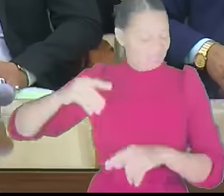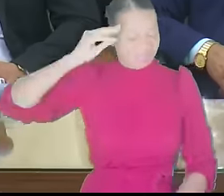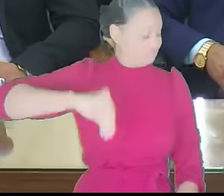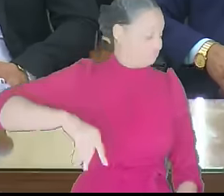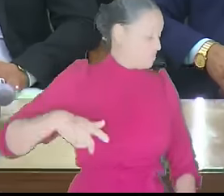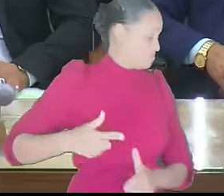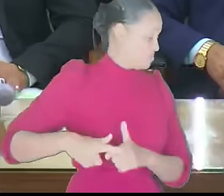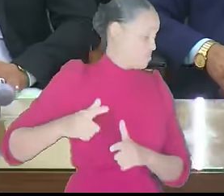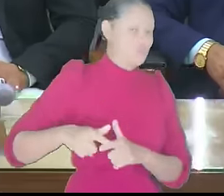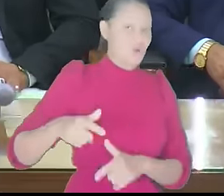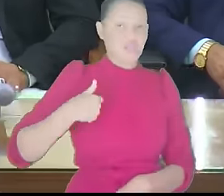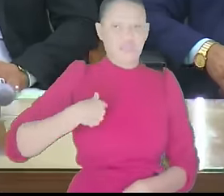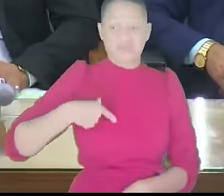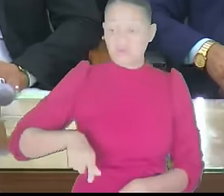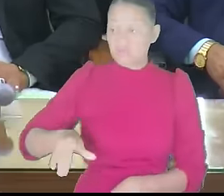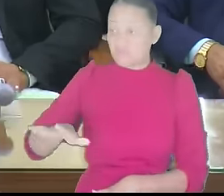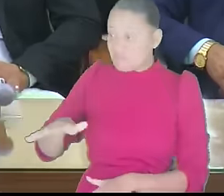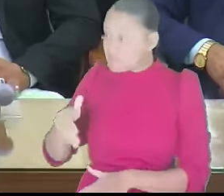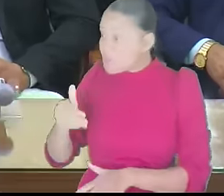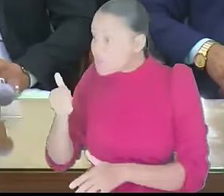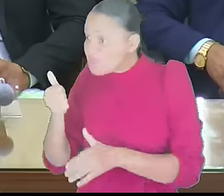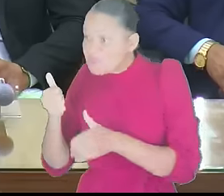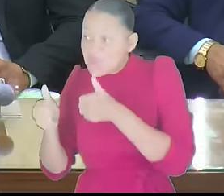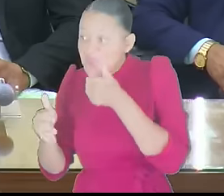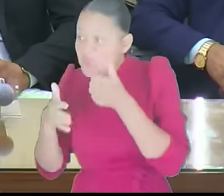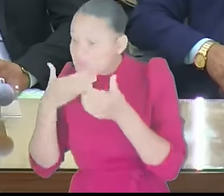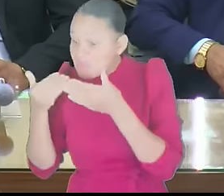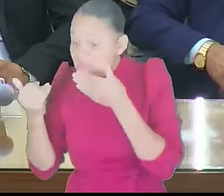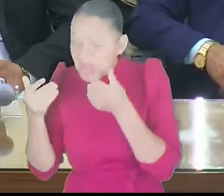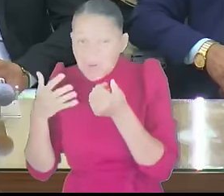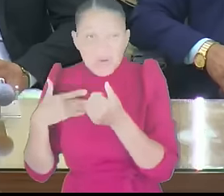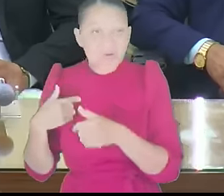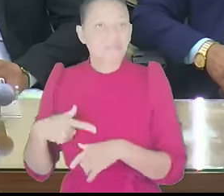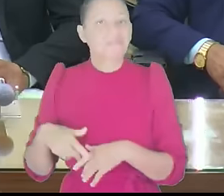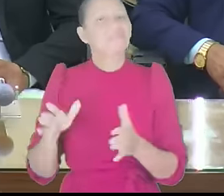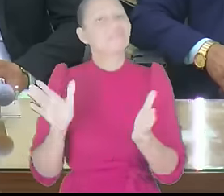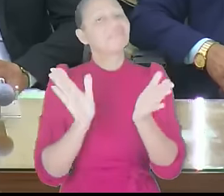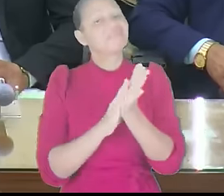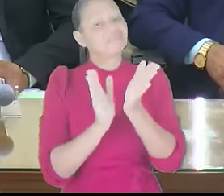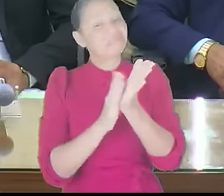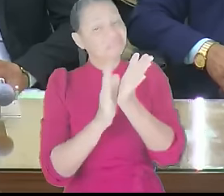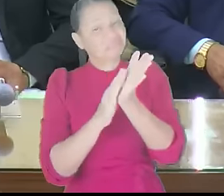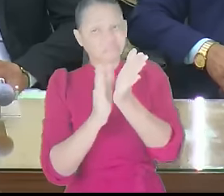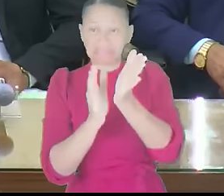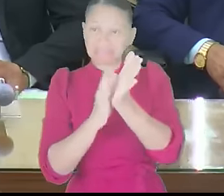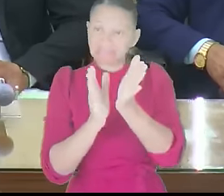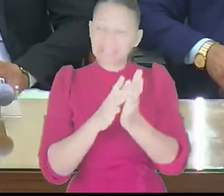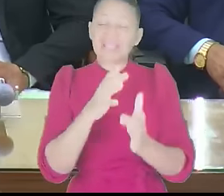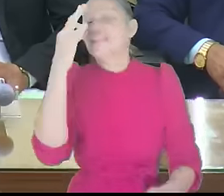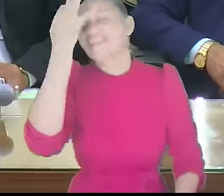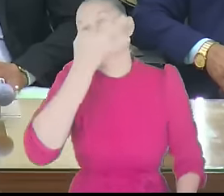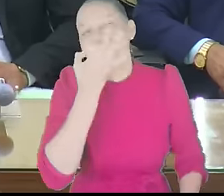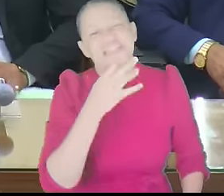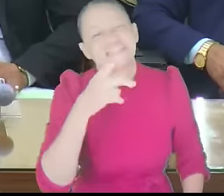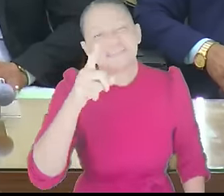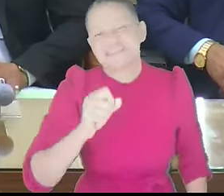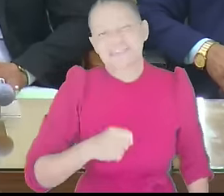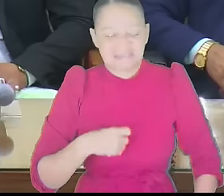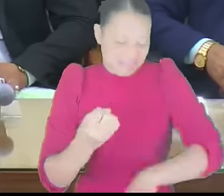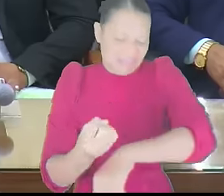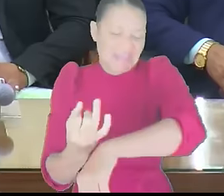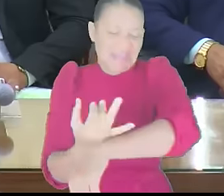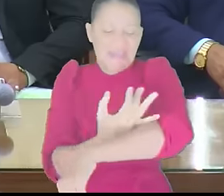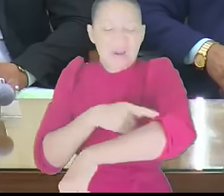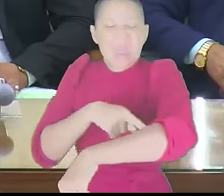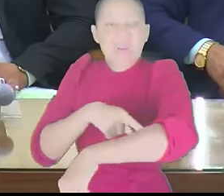Eu só vou quando as coisas melhorar. Parabéns! Que coisa linda você! Estou emocionado com